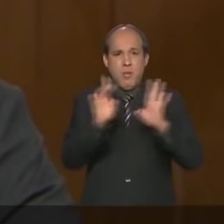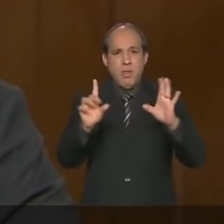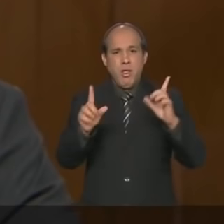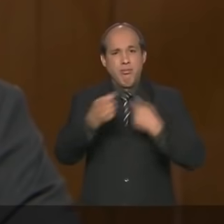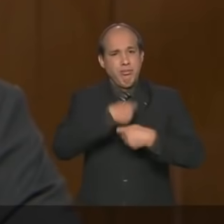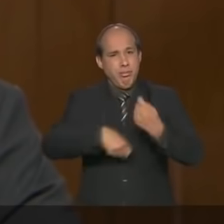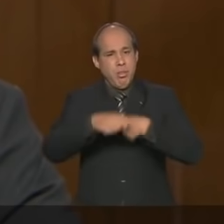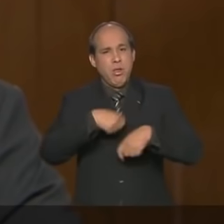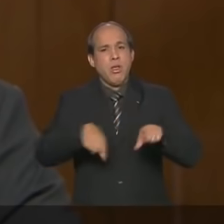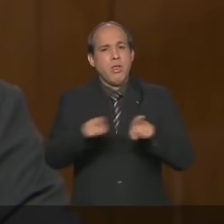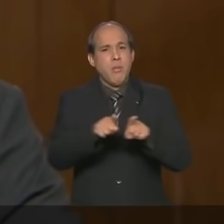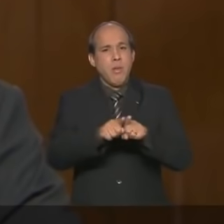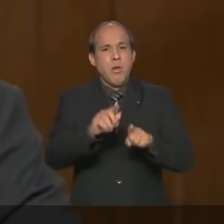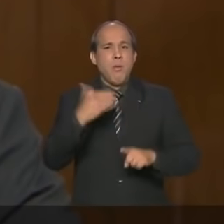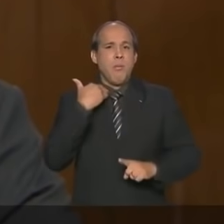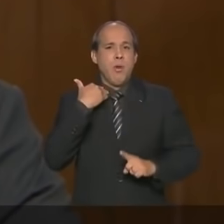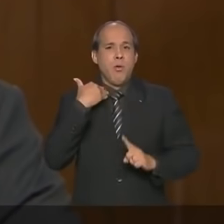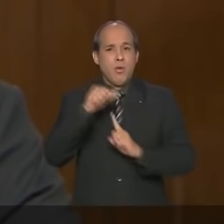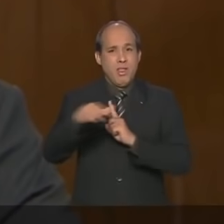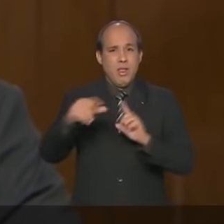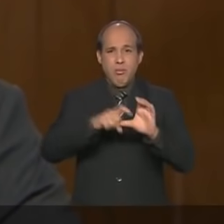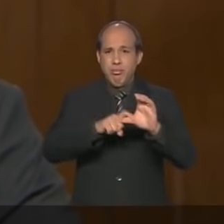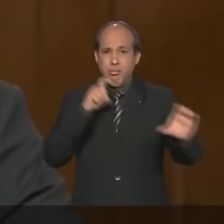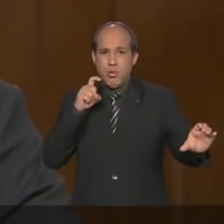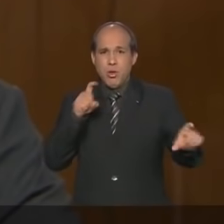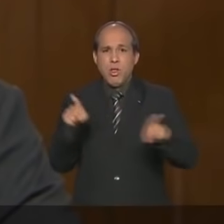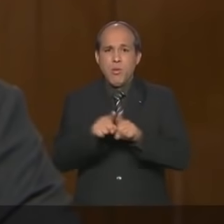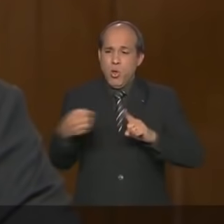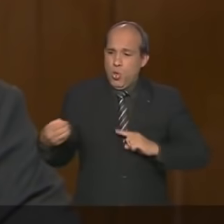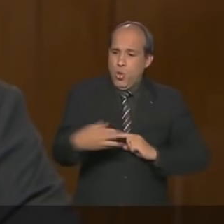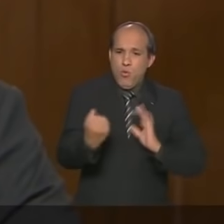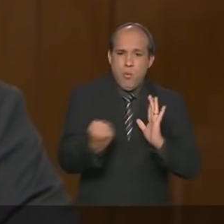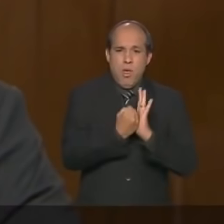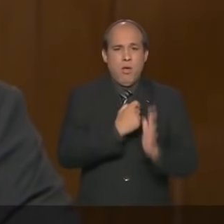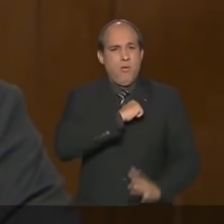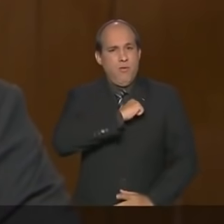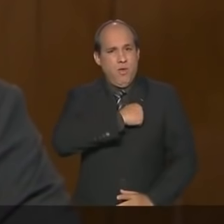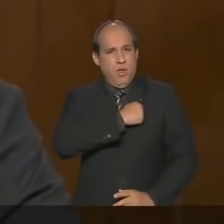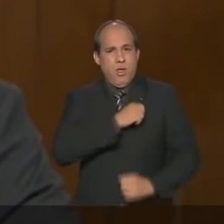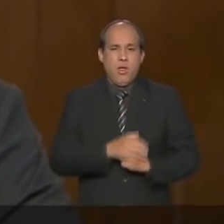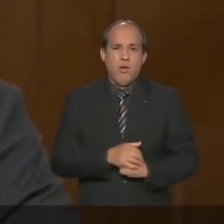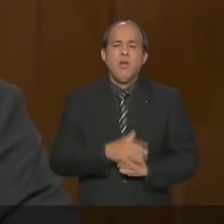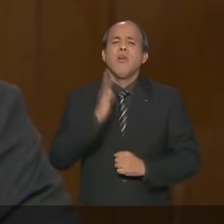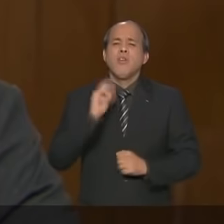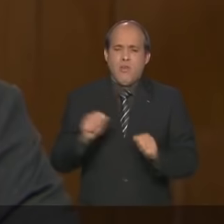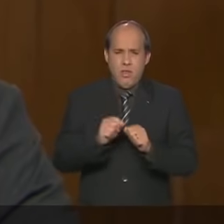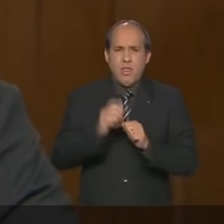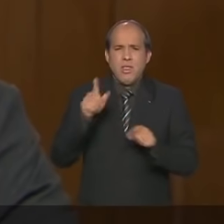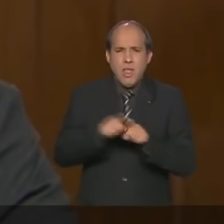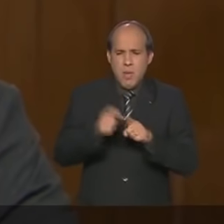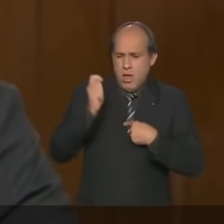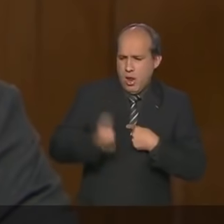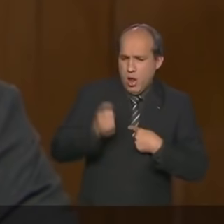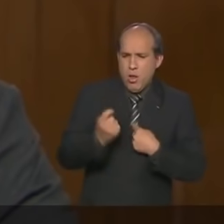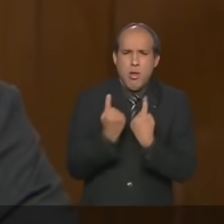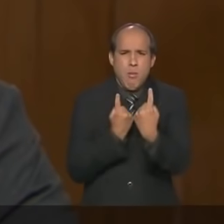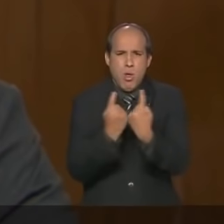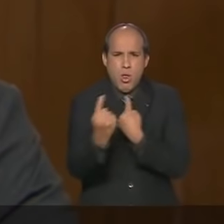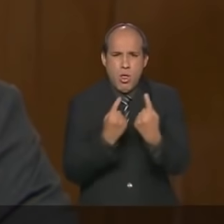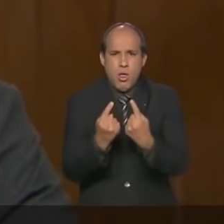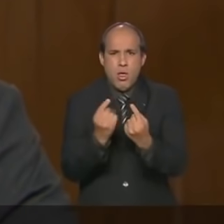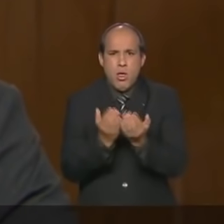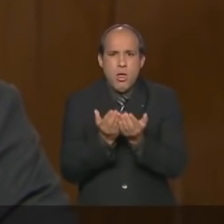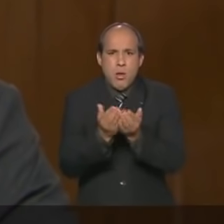Liberdade Econômica o banco central independente e o novo Marco fiscal realizamos também leilões de